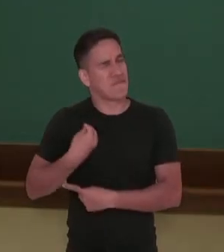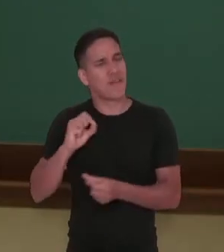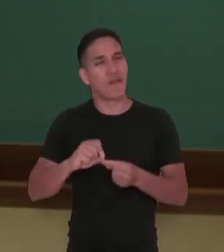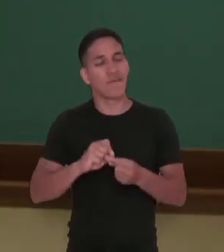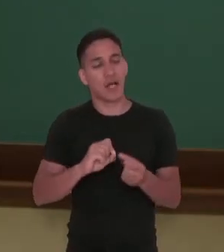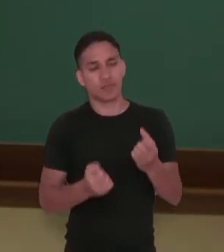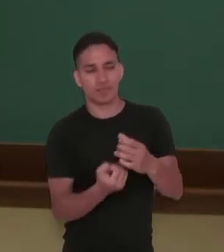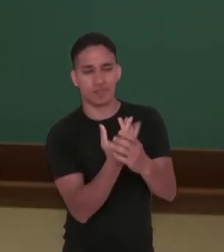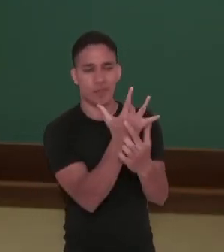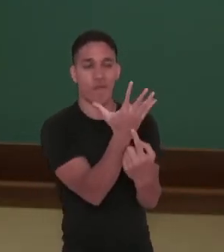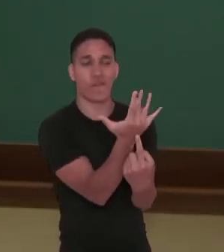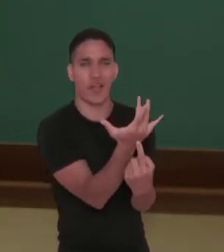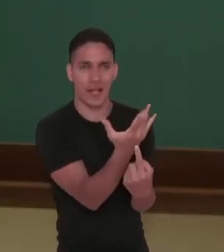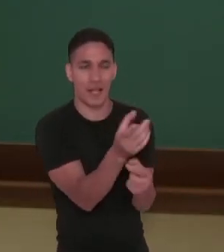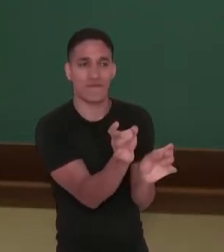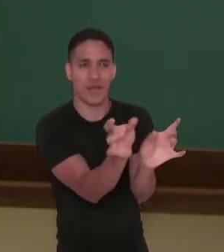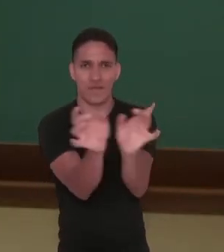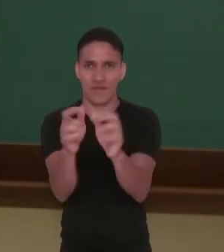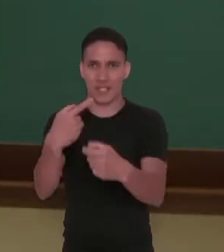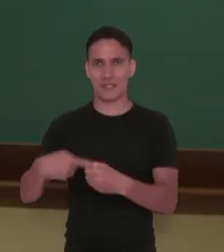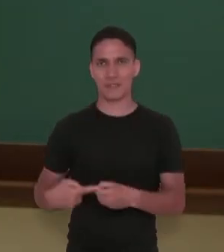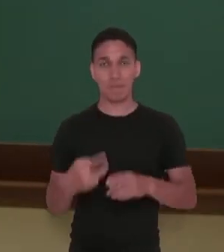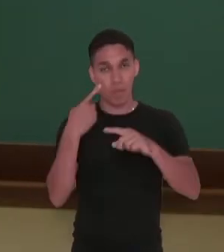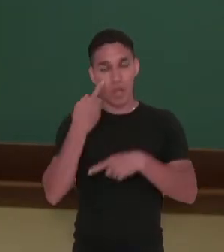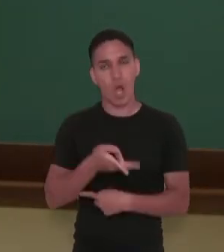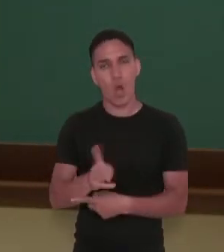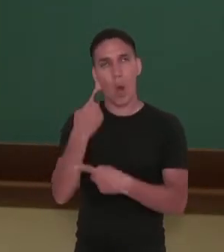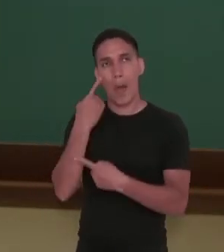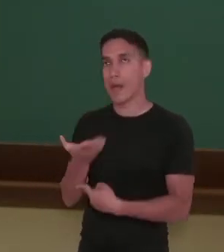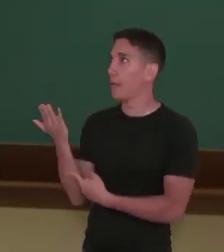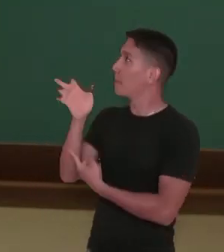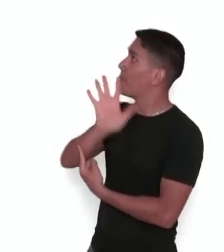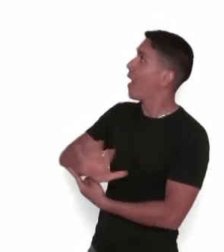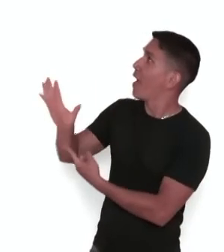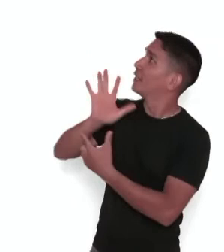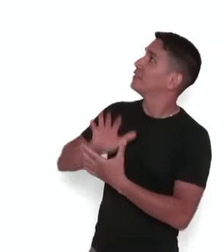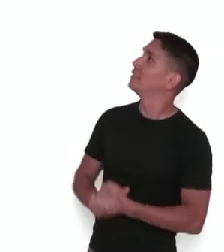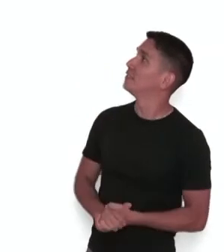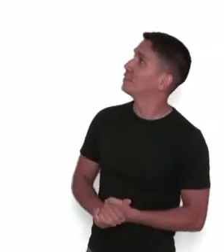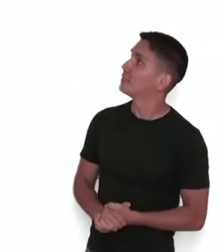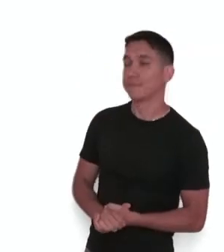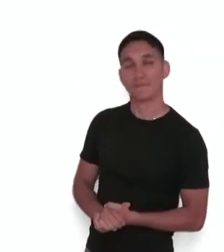cidades. Continuando, observem esta imagem que está na tela.